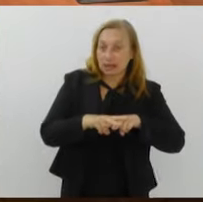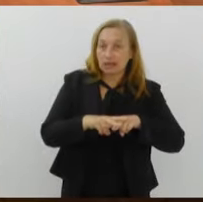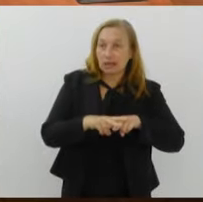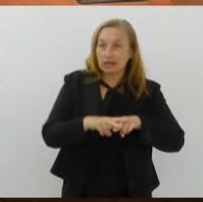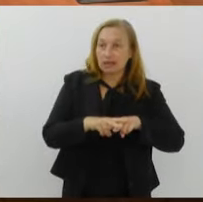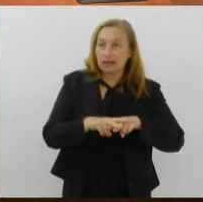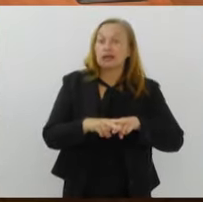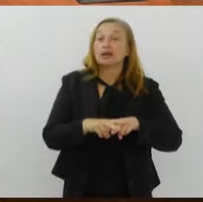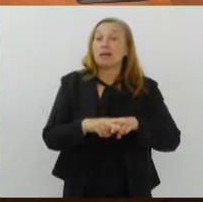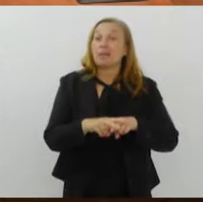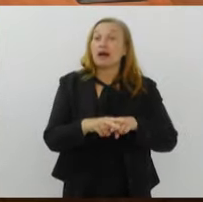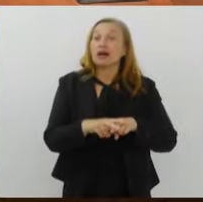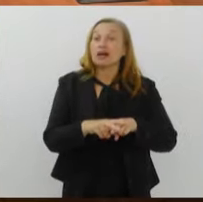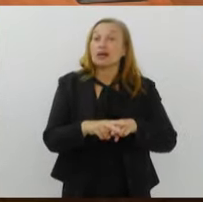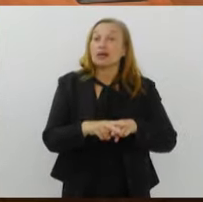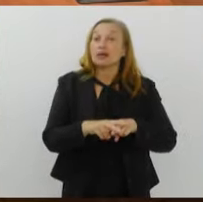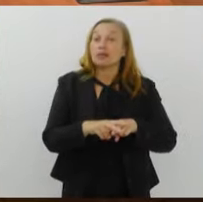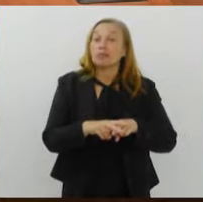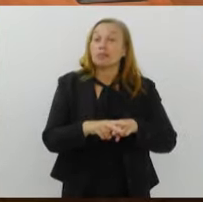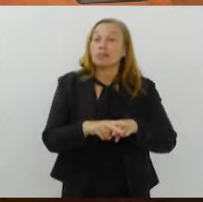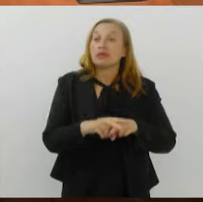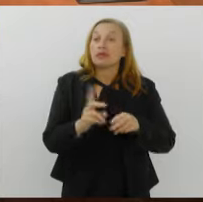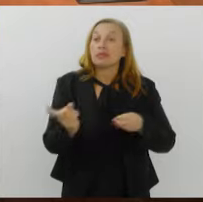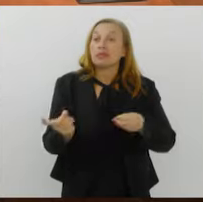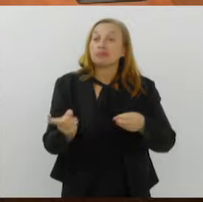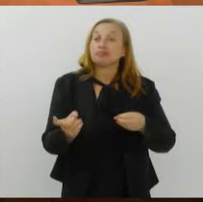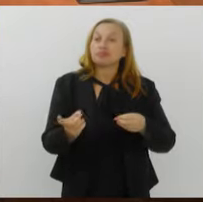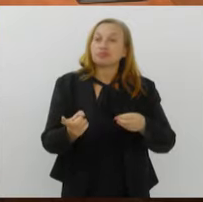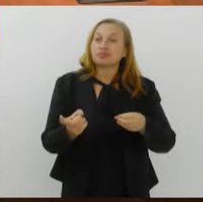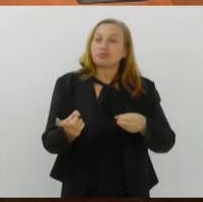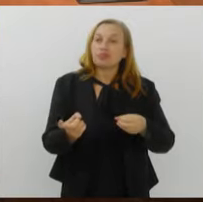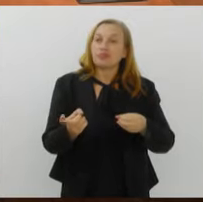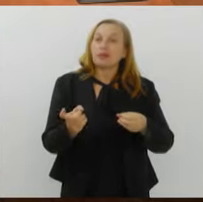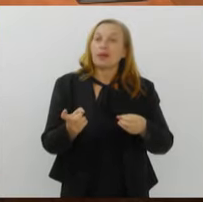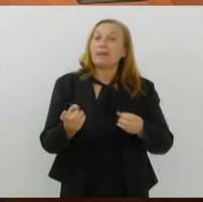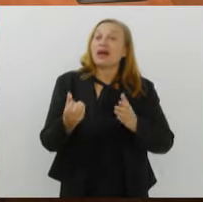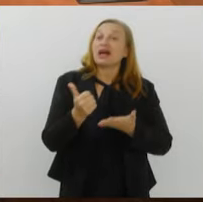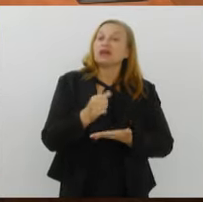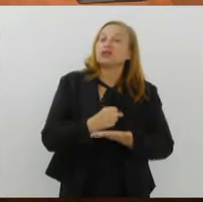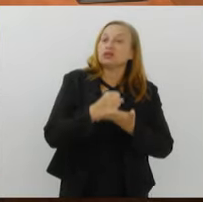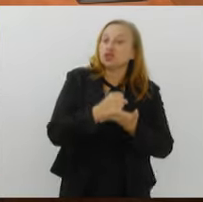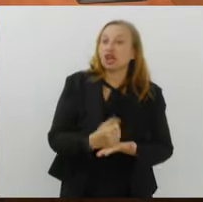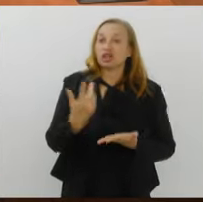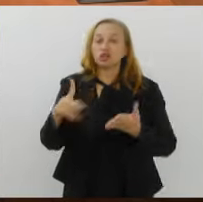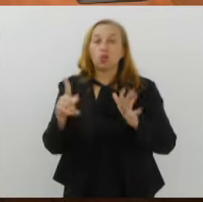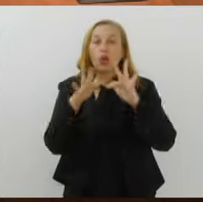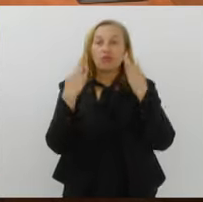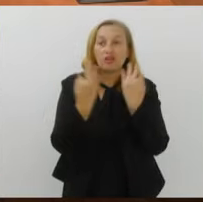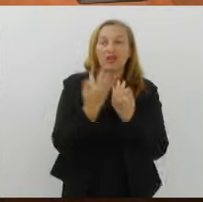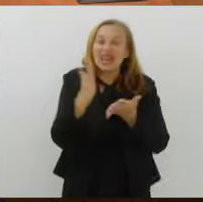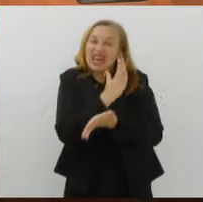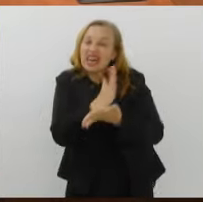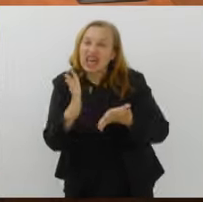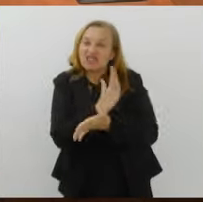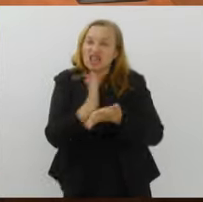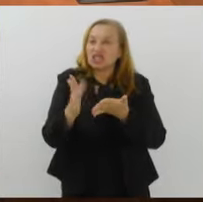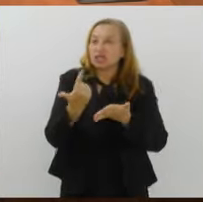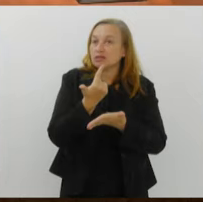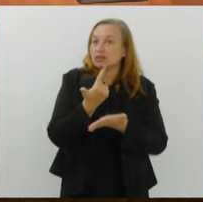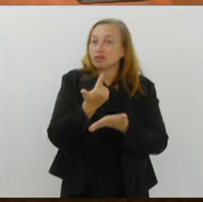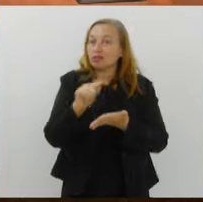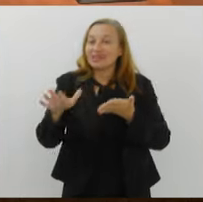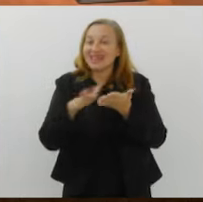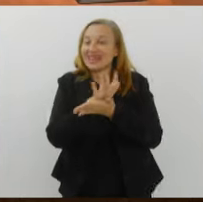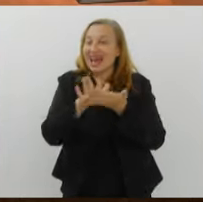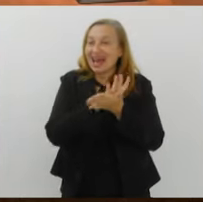ressarcir sua vítima, para ressarcir o Estado e para sustentar sua família, que muitas vezes não tem nada a ver